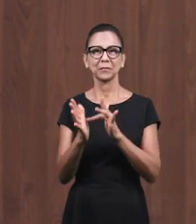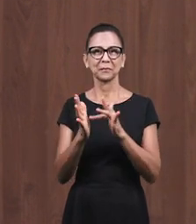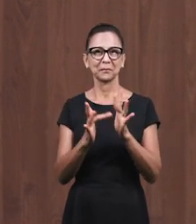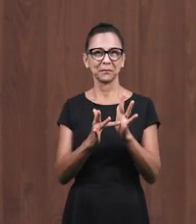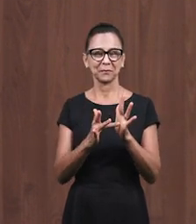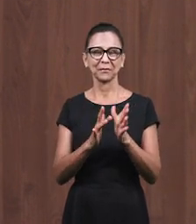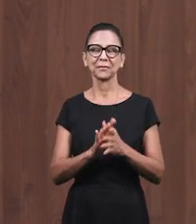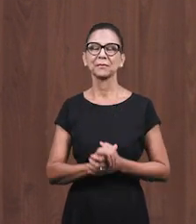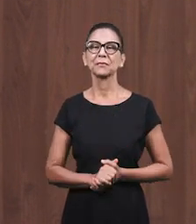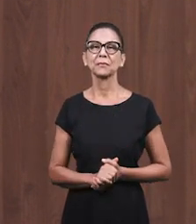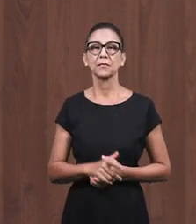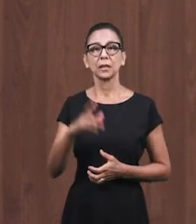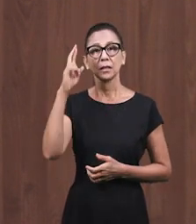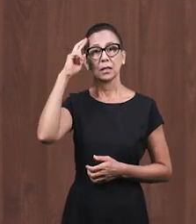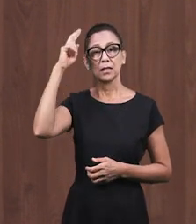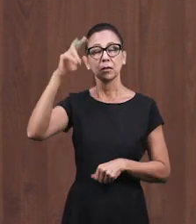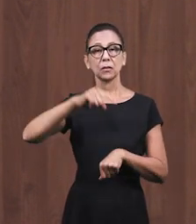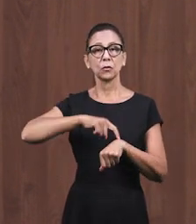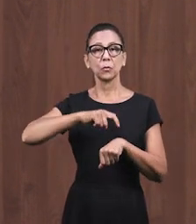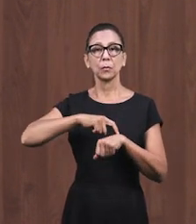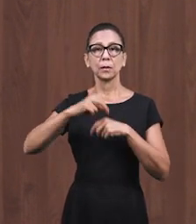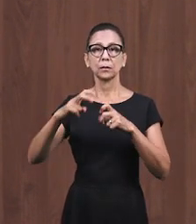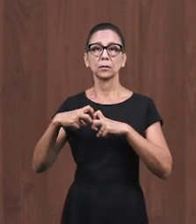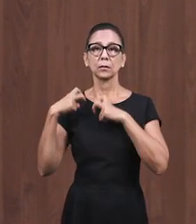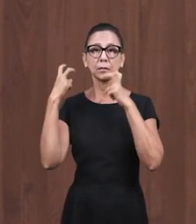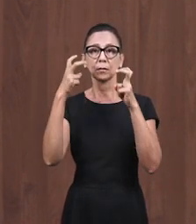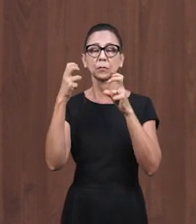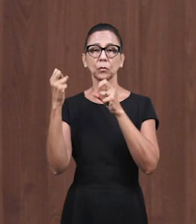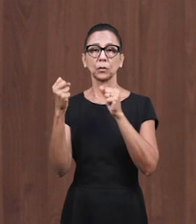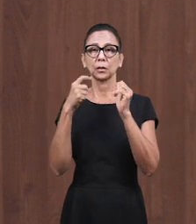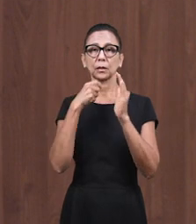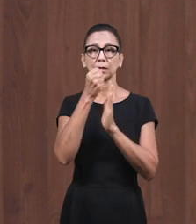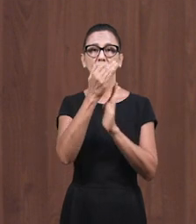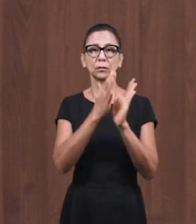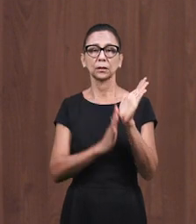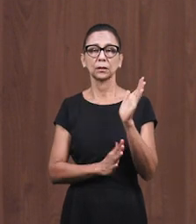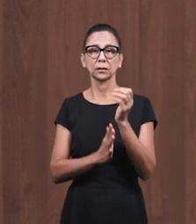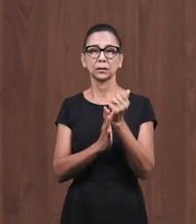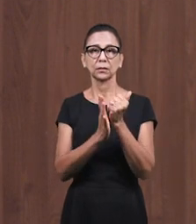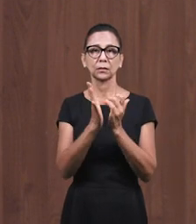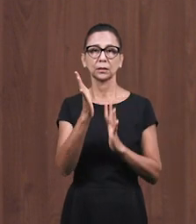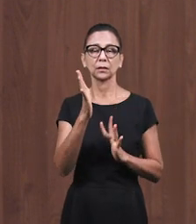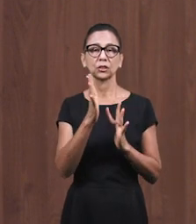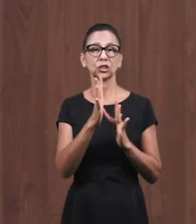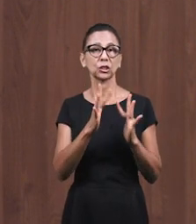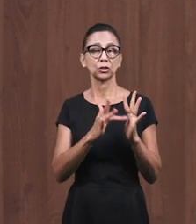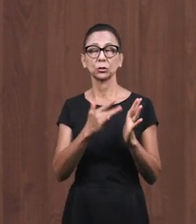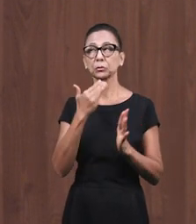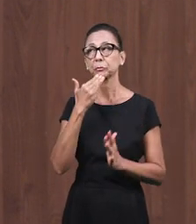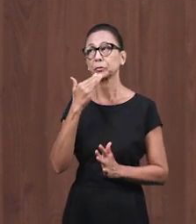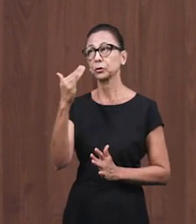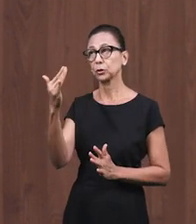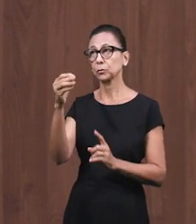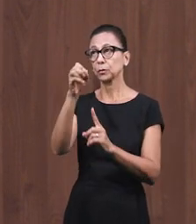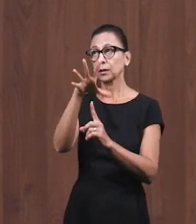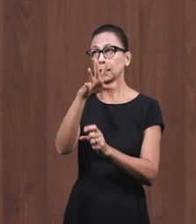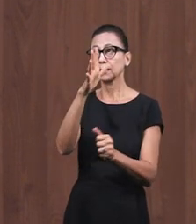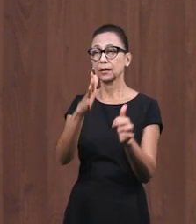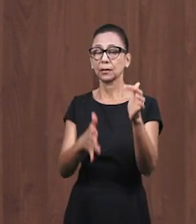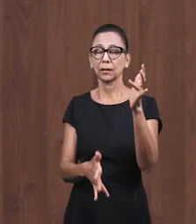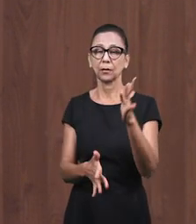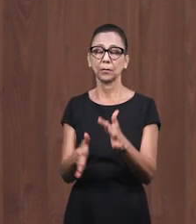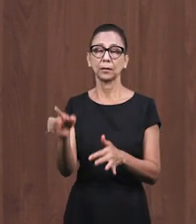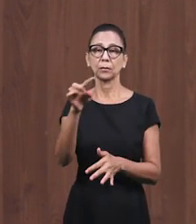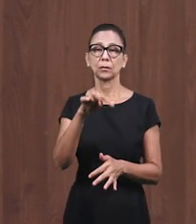Jesus. Senhor, nesta hora nós clamamos pelo poder que há no sangue de Jesus. Pedimos que a tua graça seja